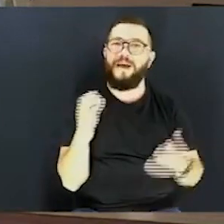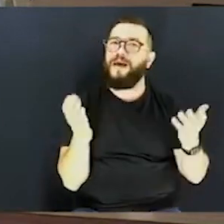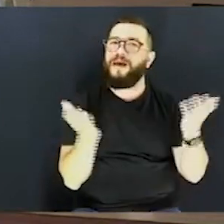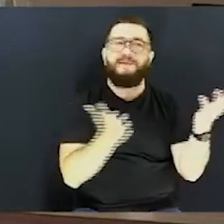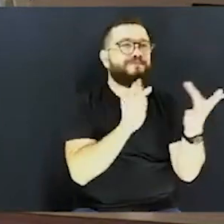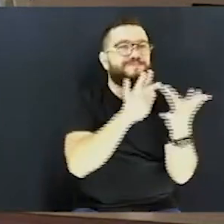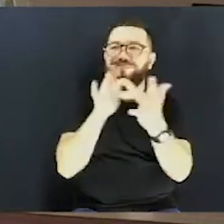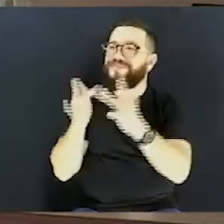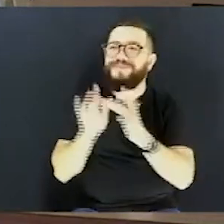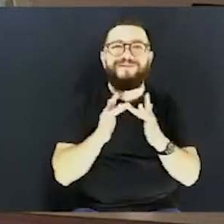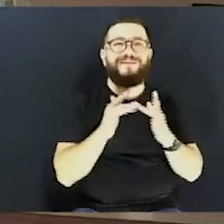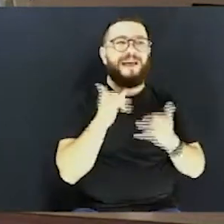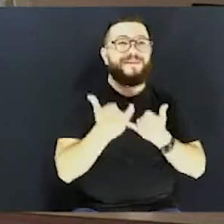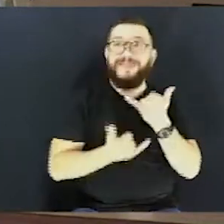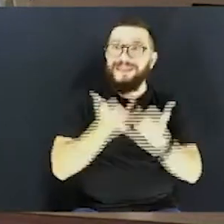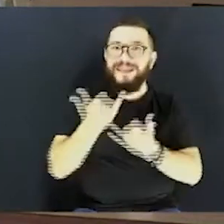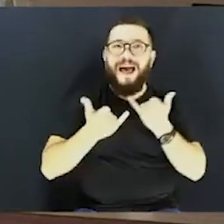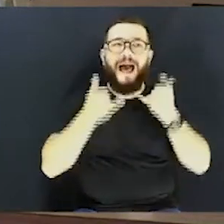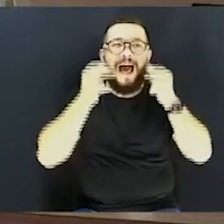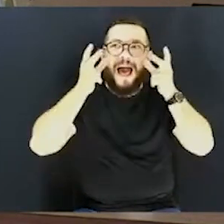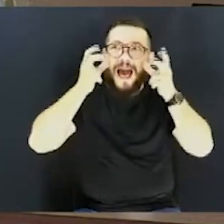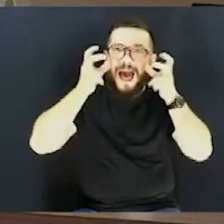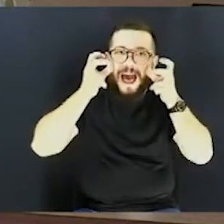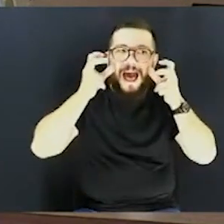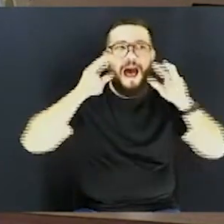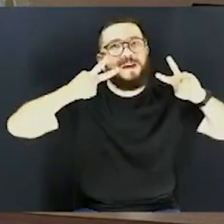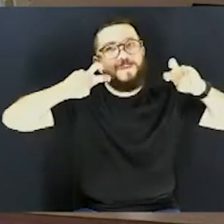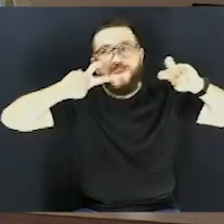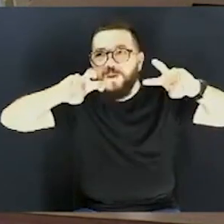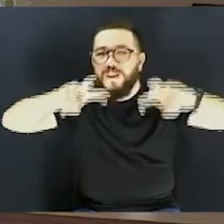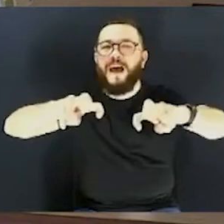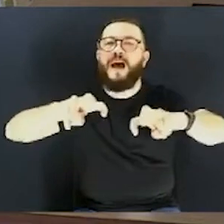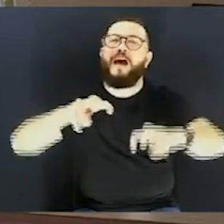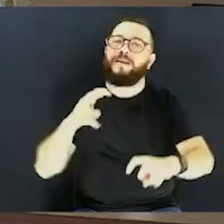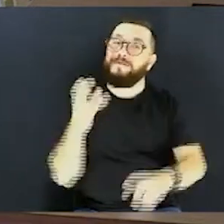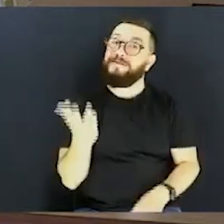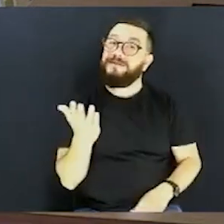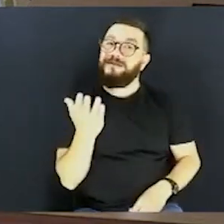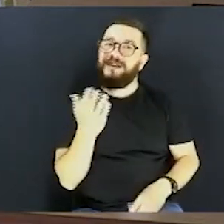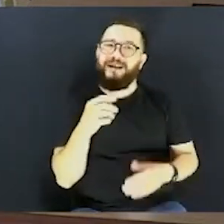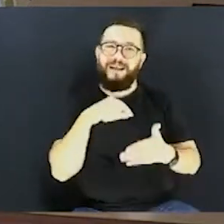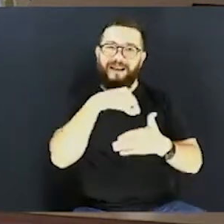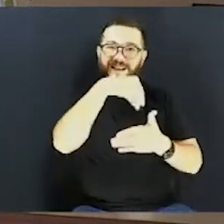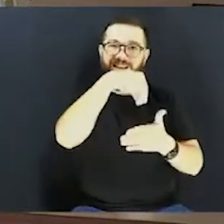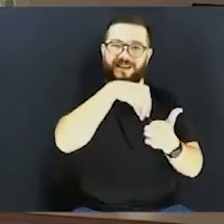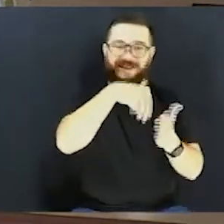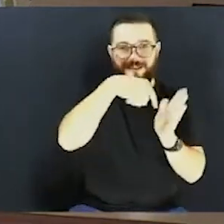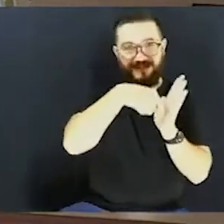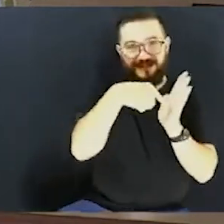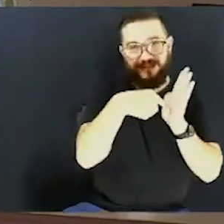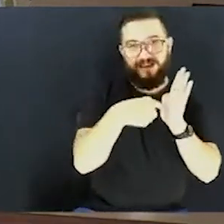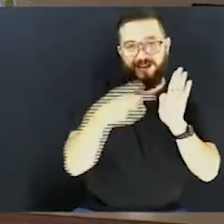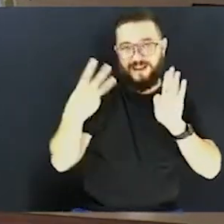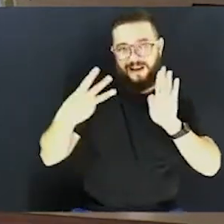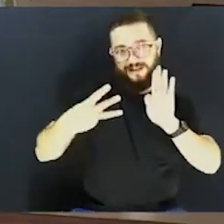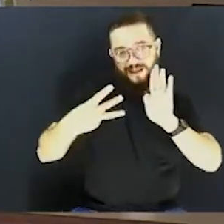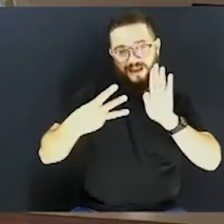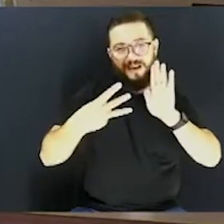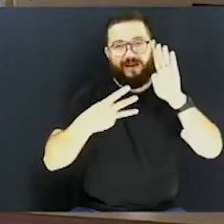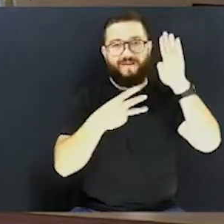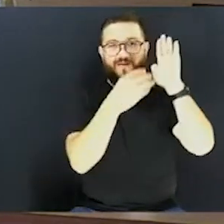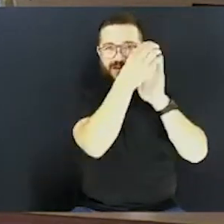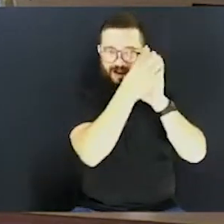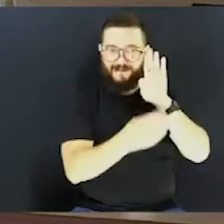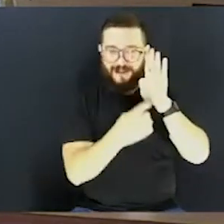explorar, expressar e conhecer. Então, no terceiro eixo, a criança e o direito de brincar. Tem como meta ampliar a